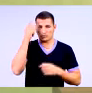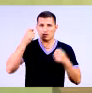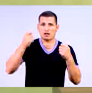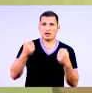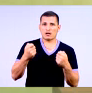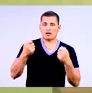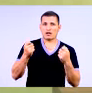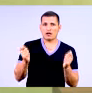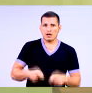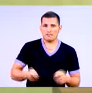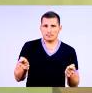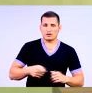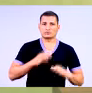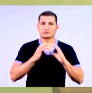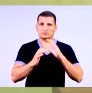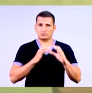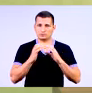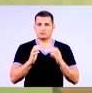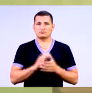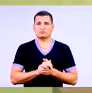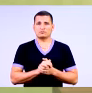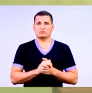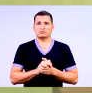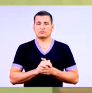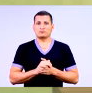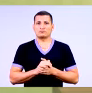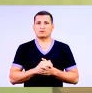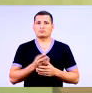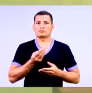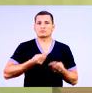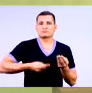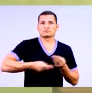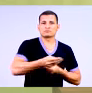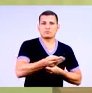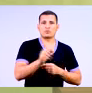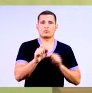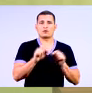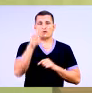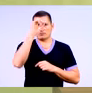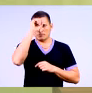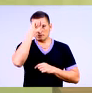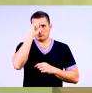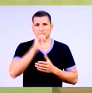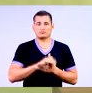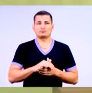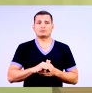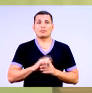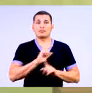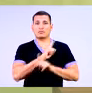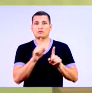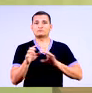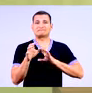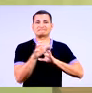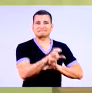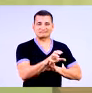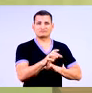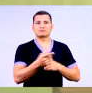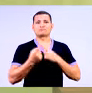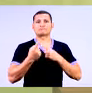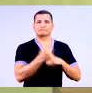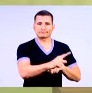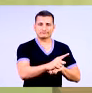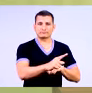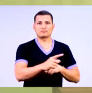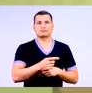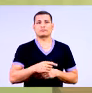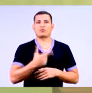que aprendeu de forma, em momento algum, chegar a ferir os sentimentos de moralidade da outra pessoa, dando a oportunidade